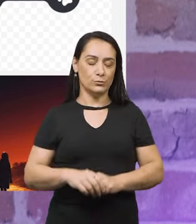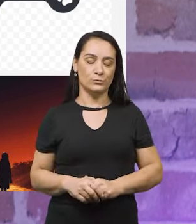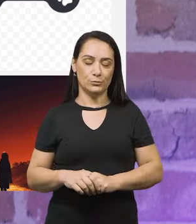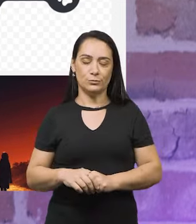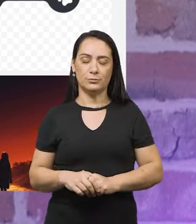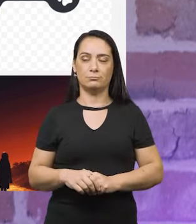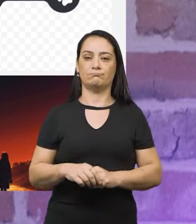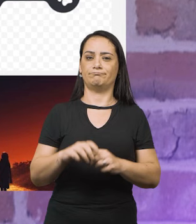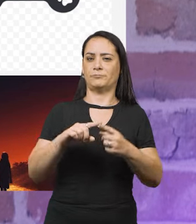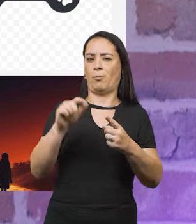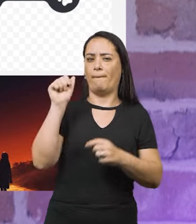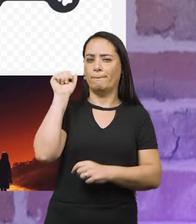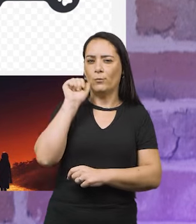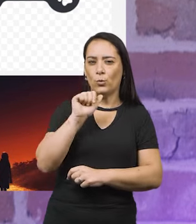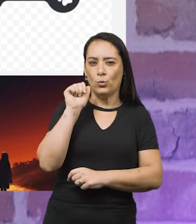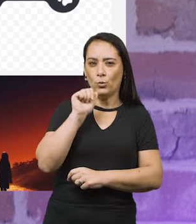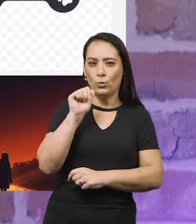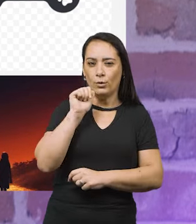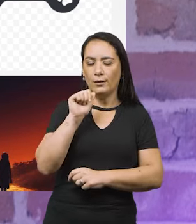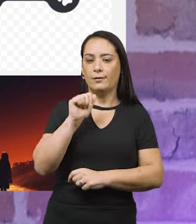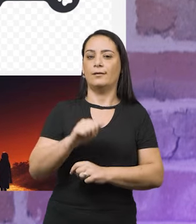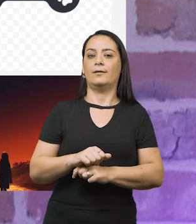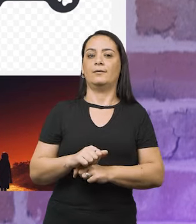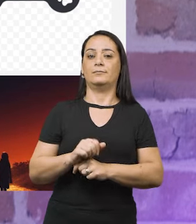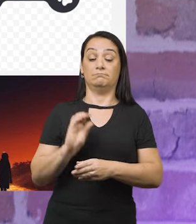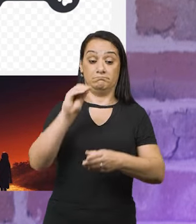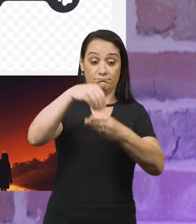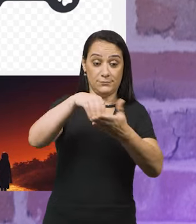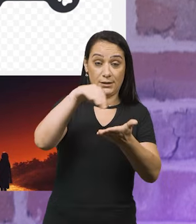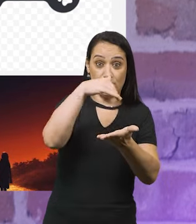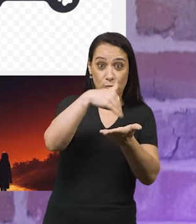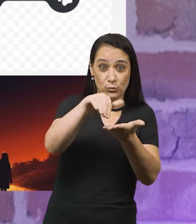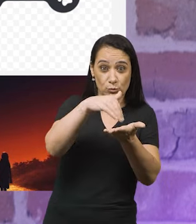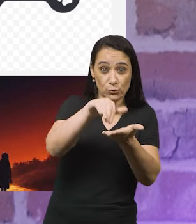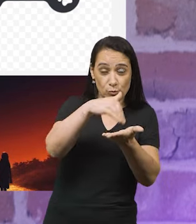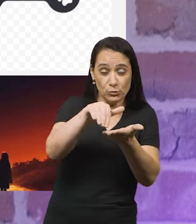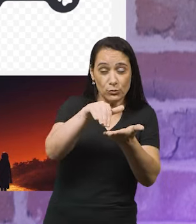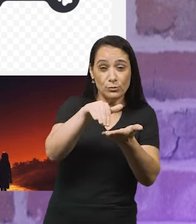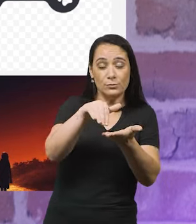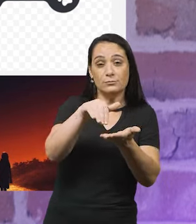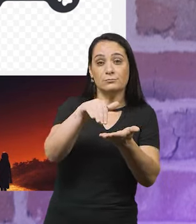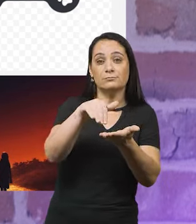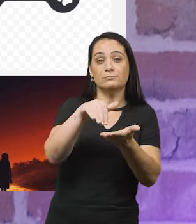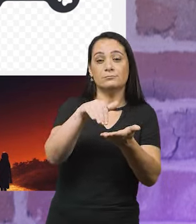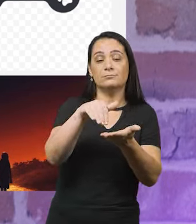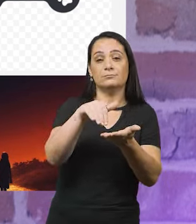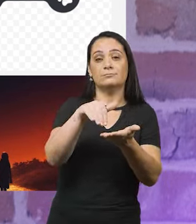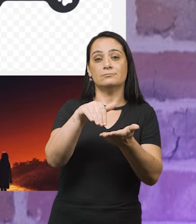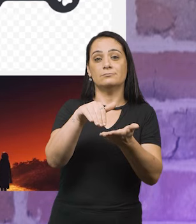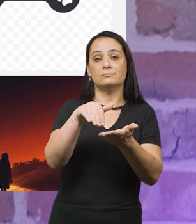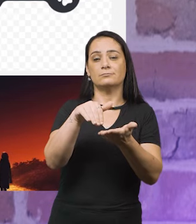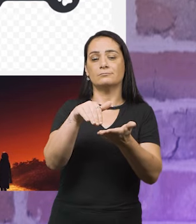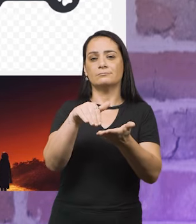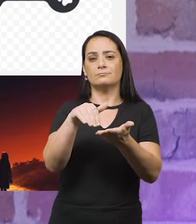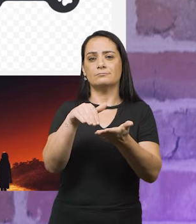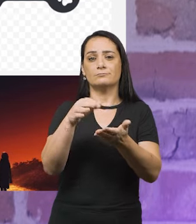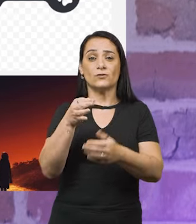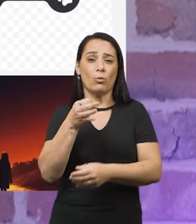empresa e precisamos de uma mulher no escritório